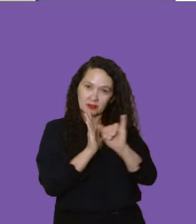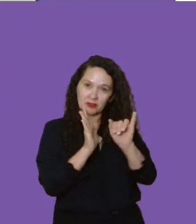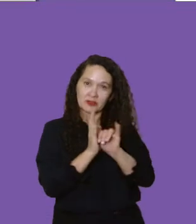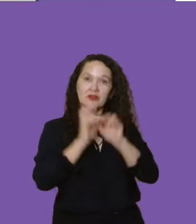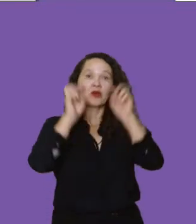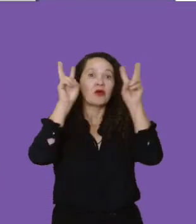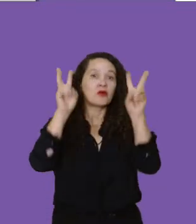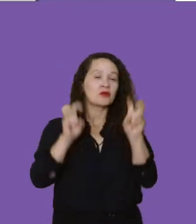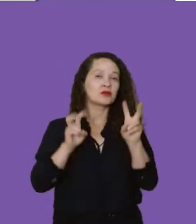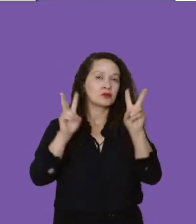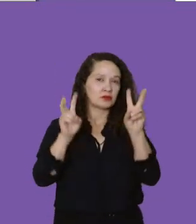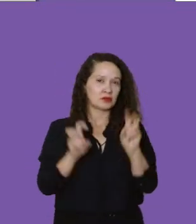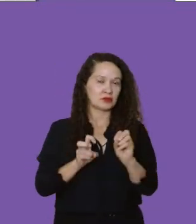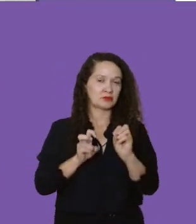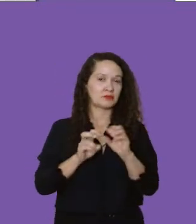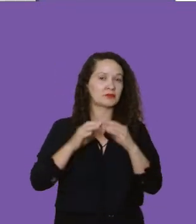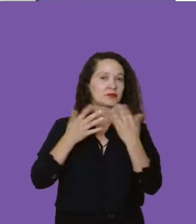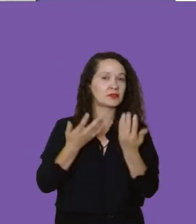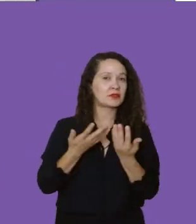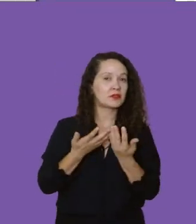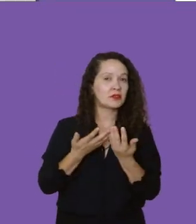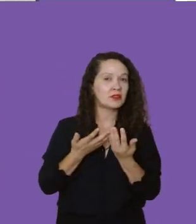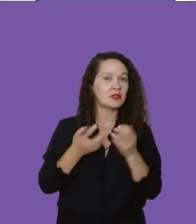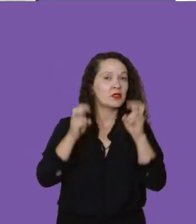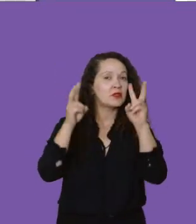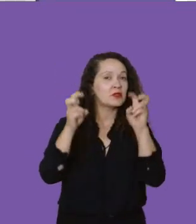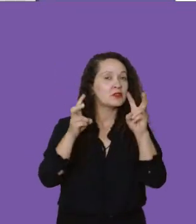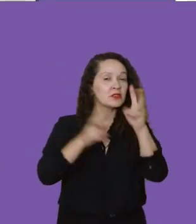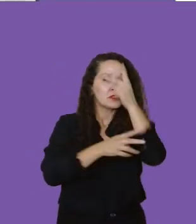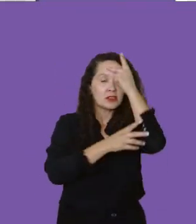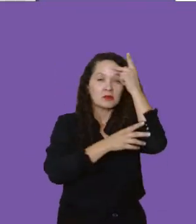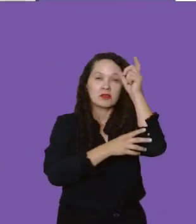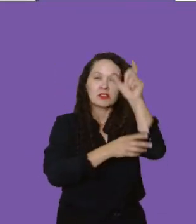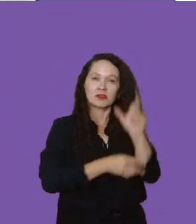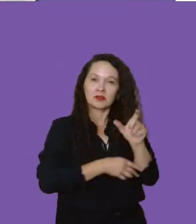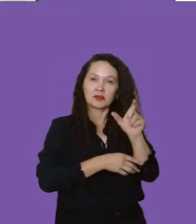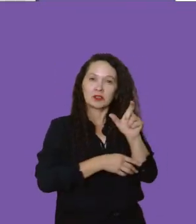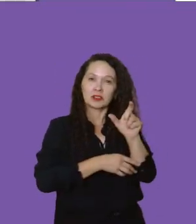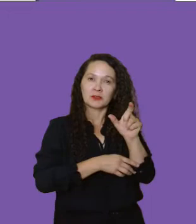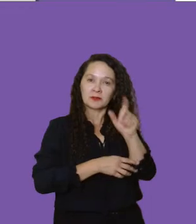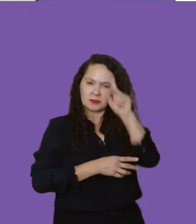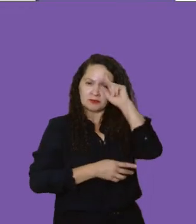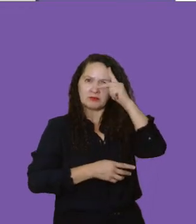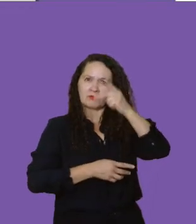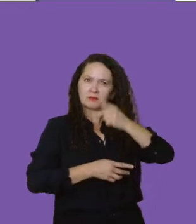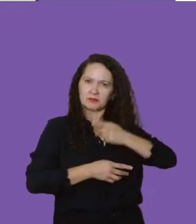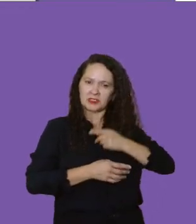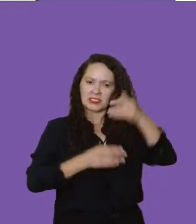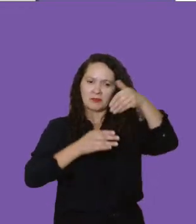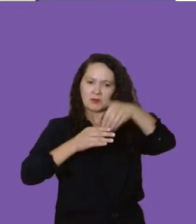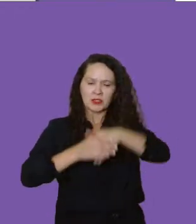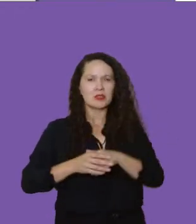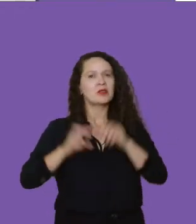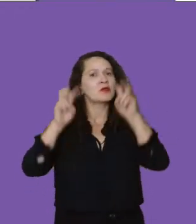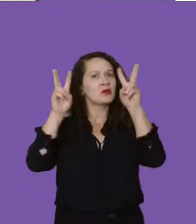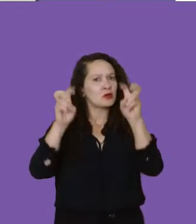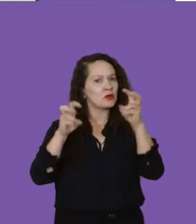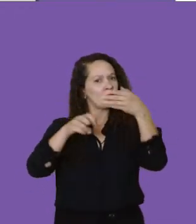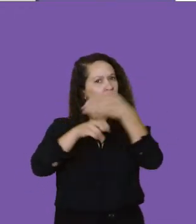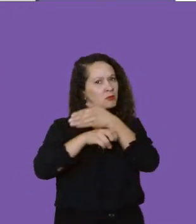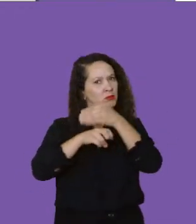Identitárias são as pautas que as pessoas se reconhecem nelas